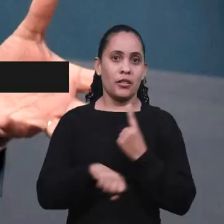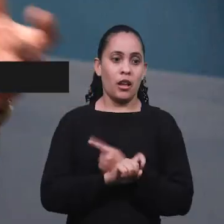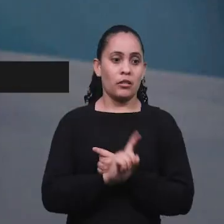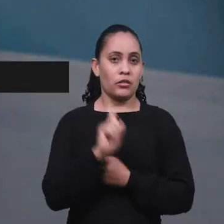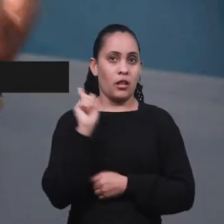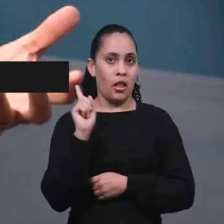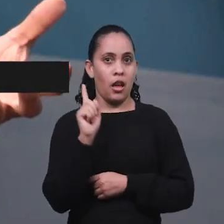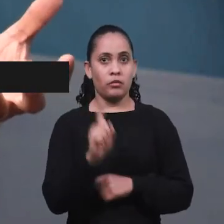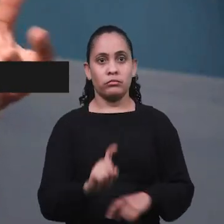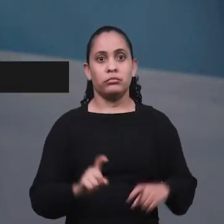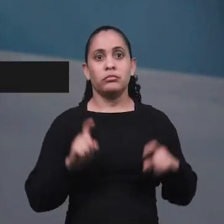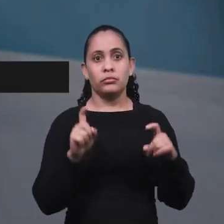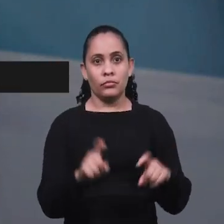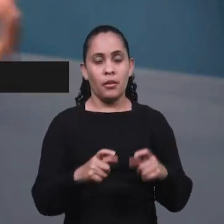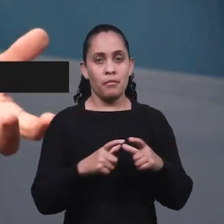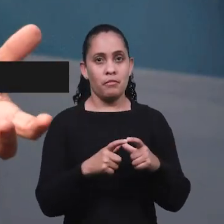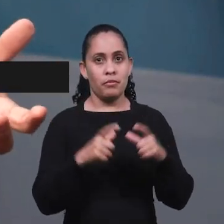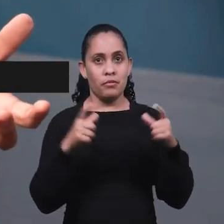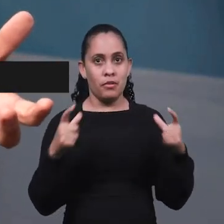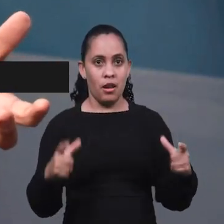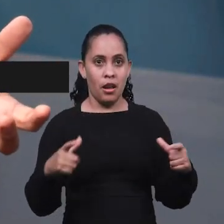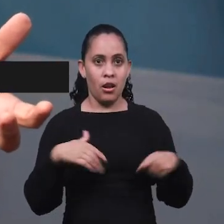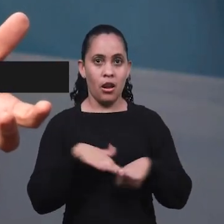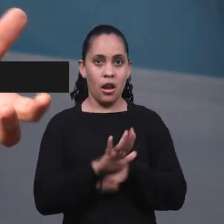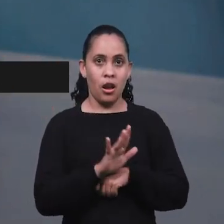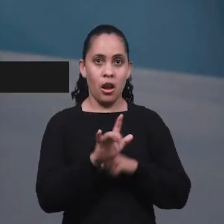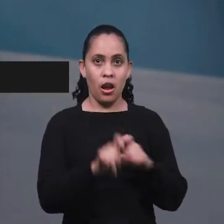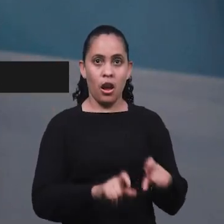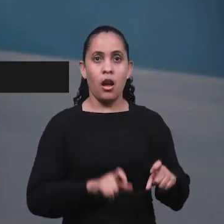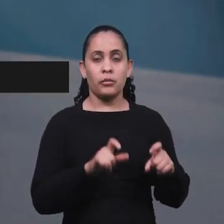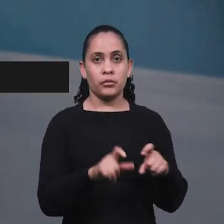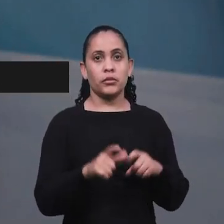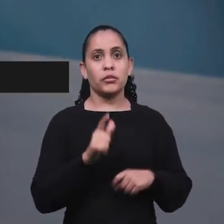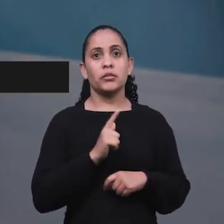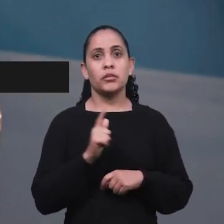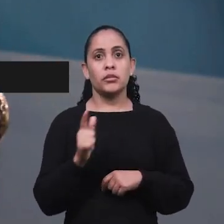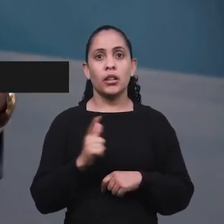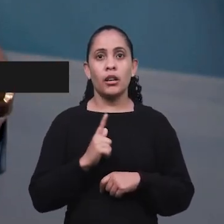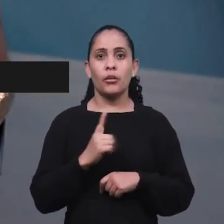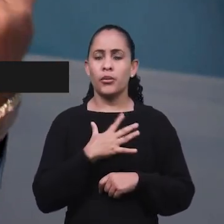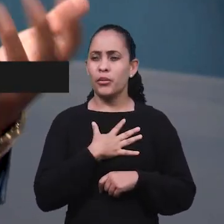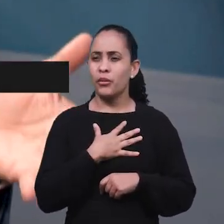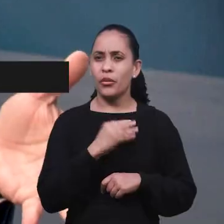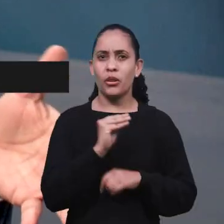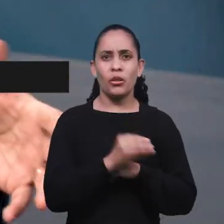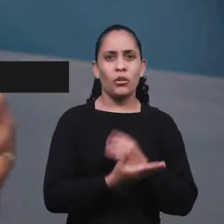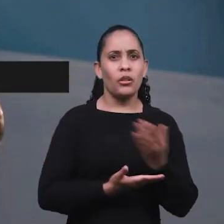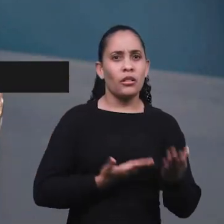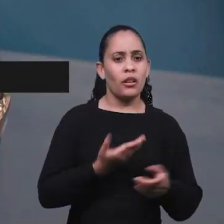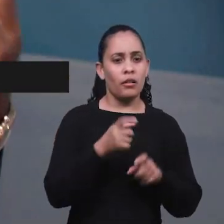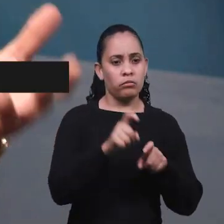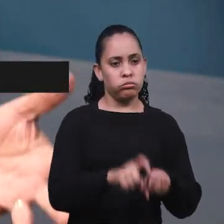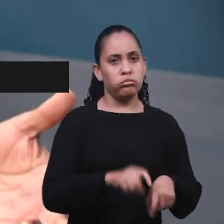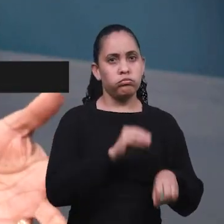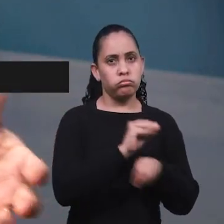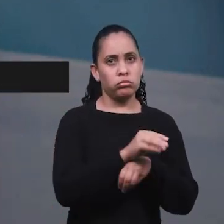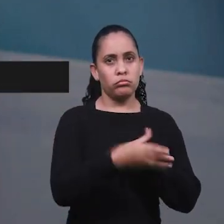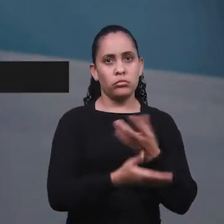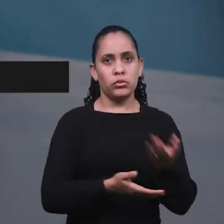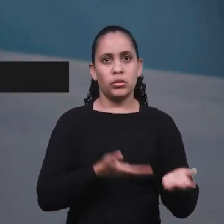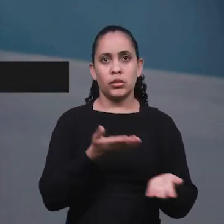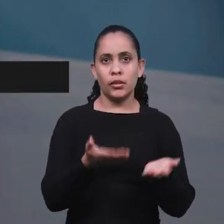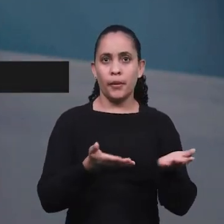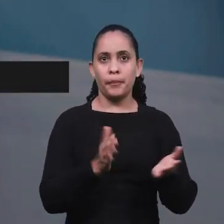agropastoril igual a nossa, até hoje a grande indústria do país é o agro, né? Então os filhos tomavam conta das fazendas, os pais